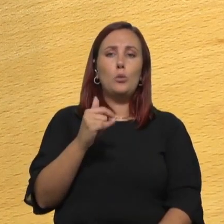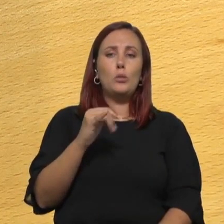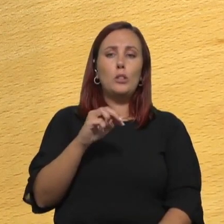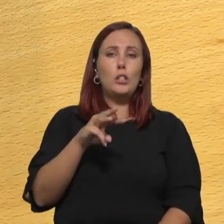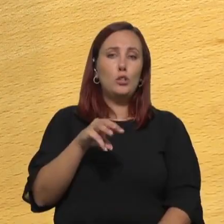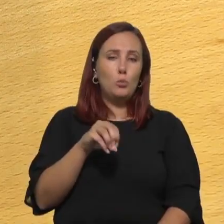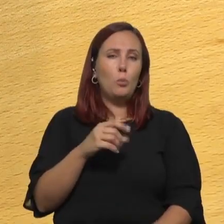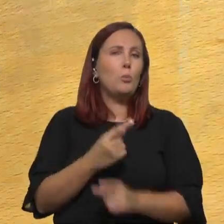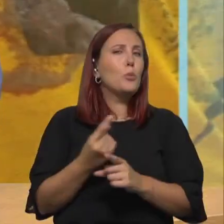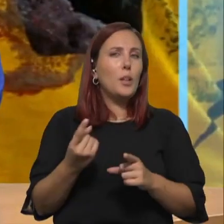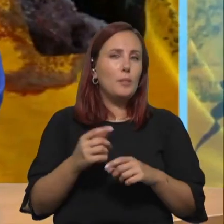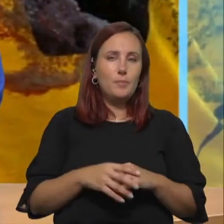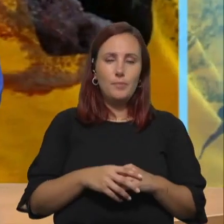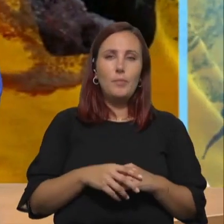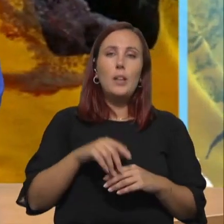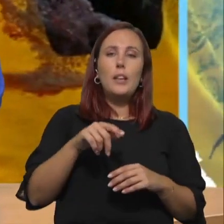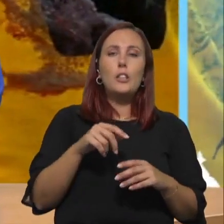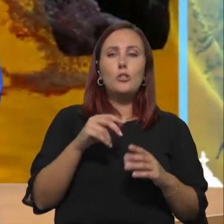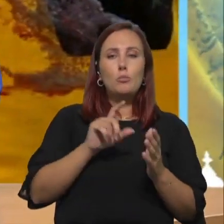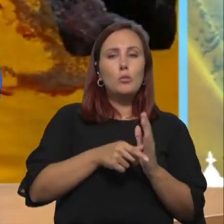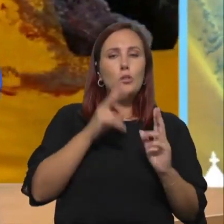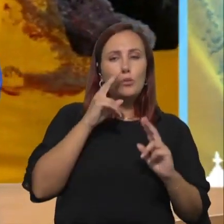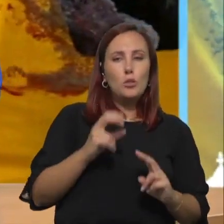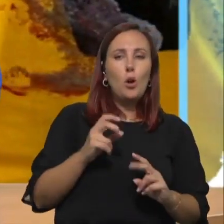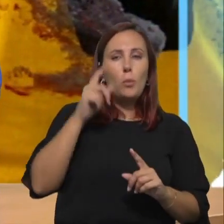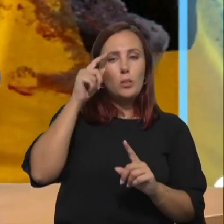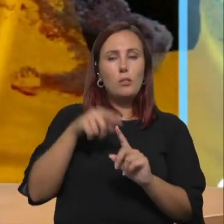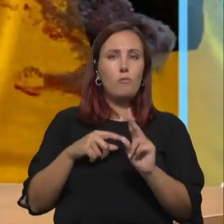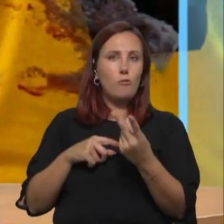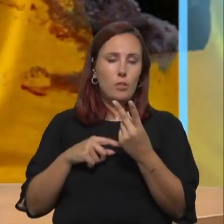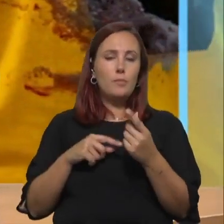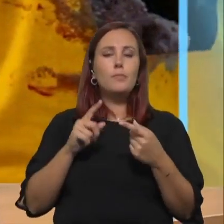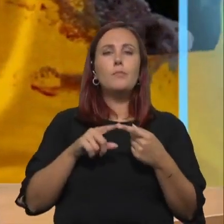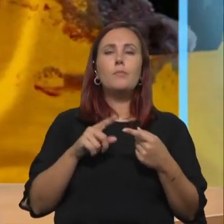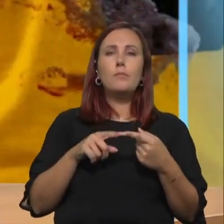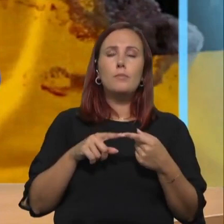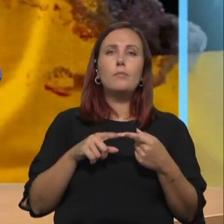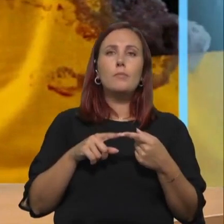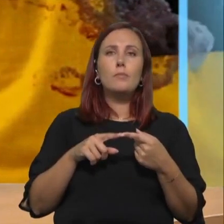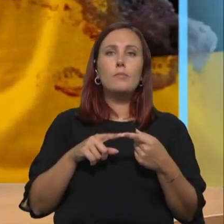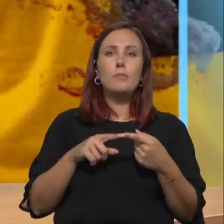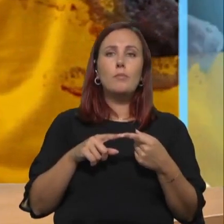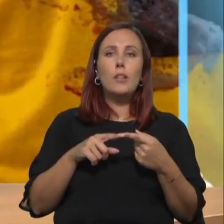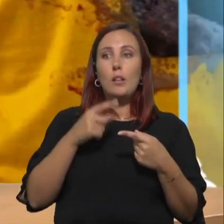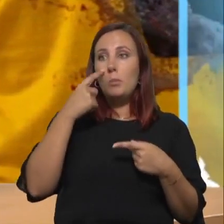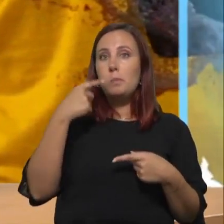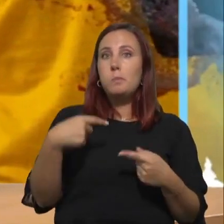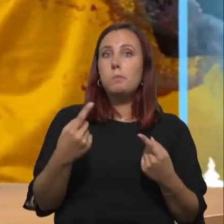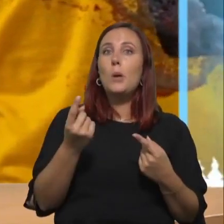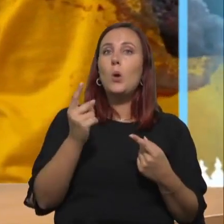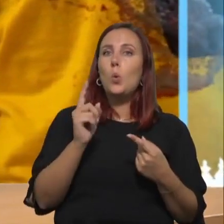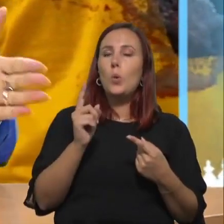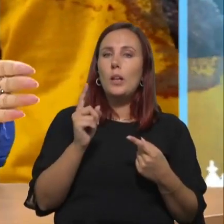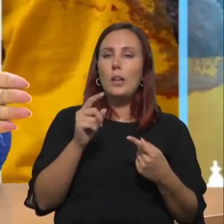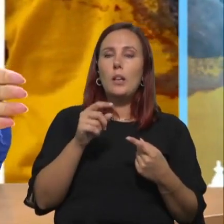Este projeto de investigação resulta de 2 grandes objetivos. Um é trazer à luz os nossos místicos,